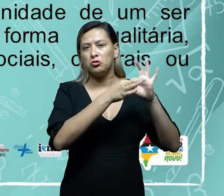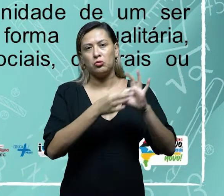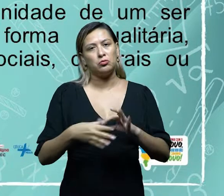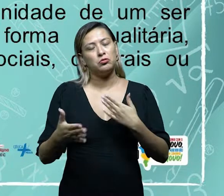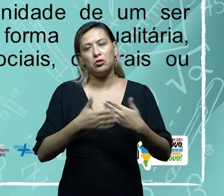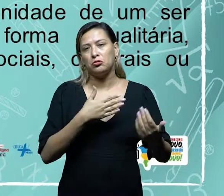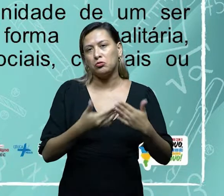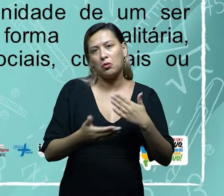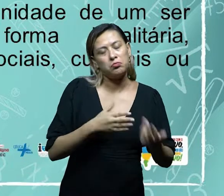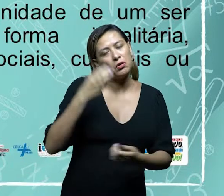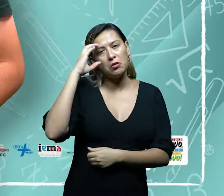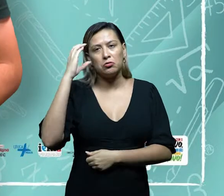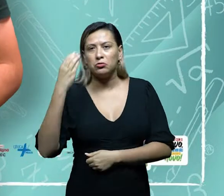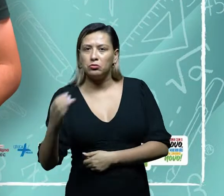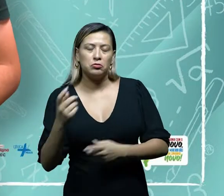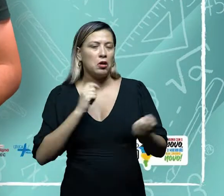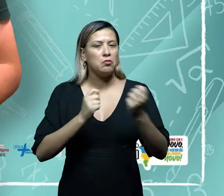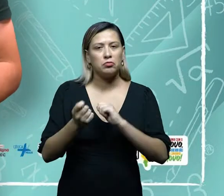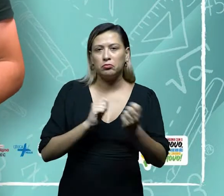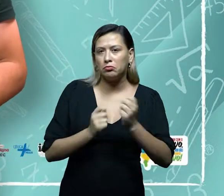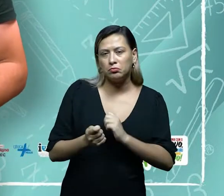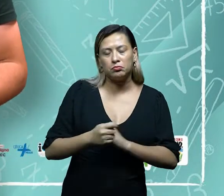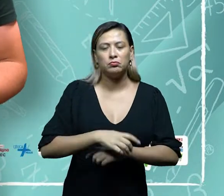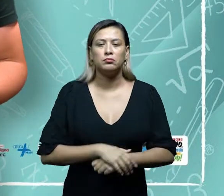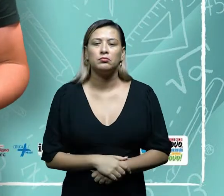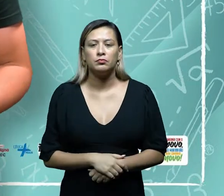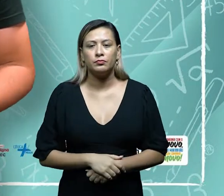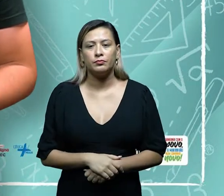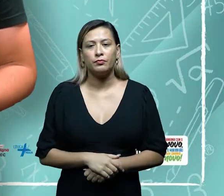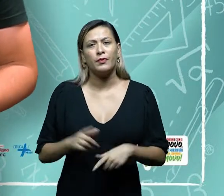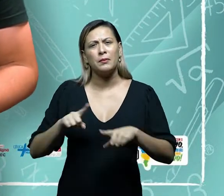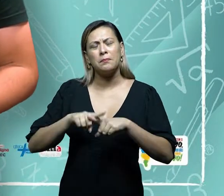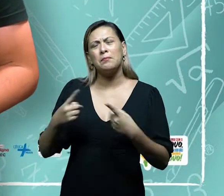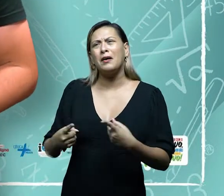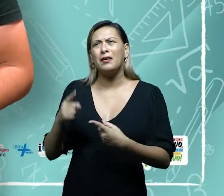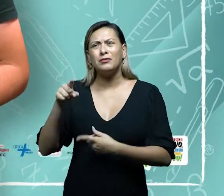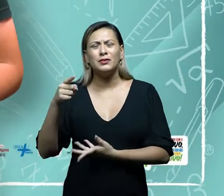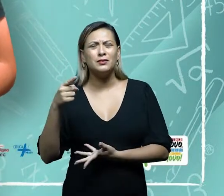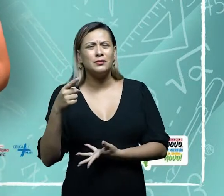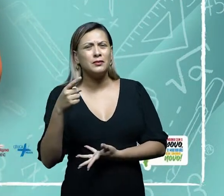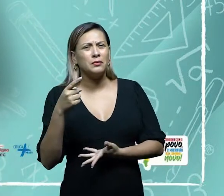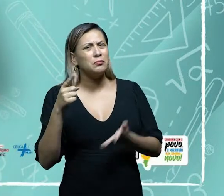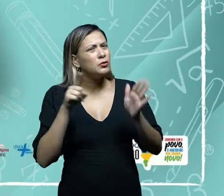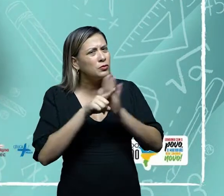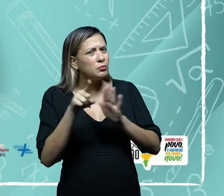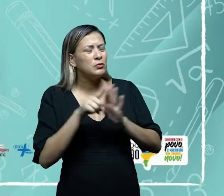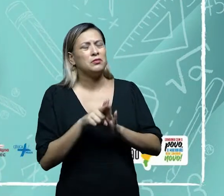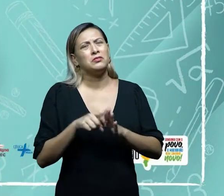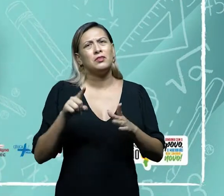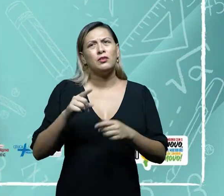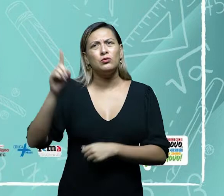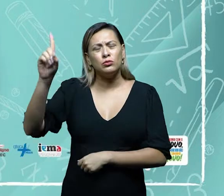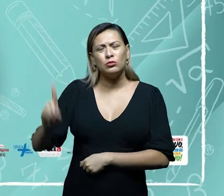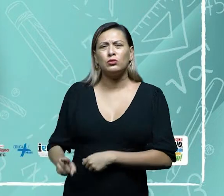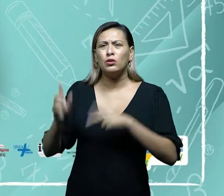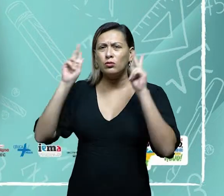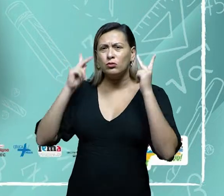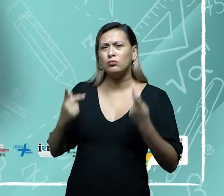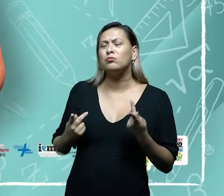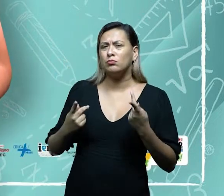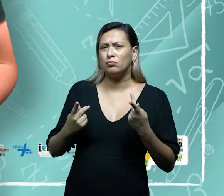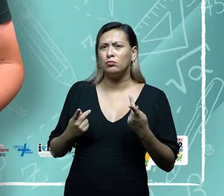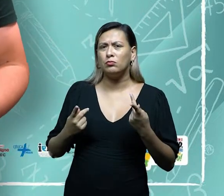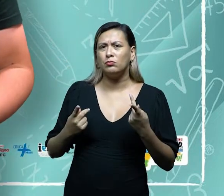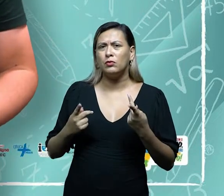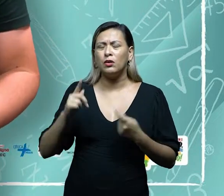cultural ou econômica. Pessoal, vocês podem estar se questionando, professor, eu vi o direitos humanos, a nomenclatura de direitos humanos